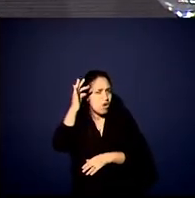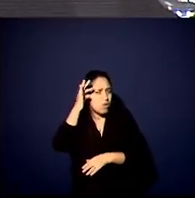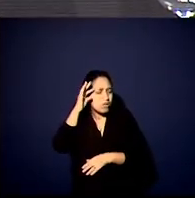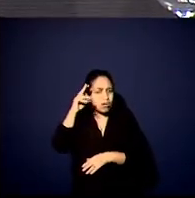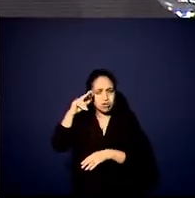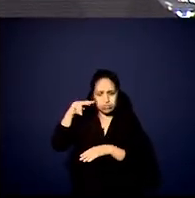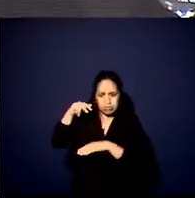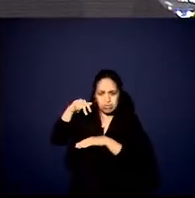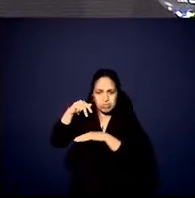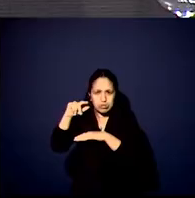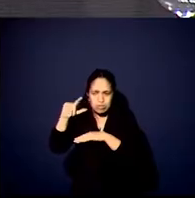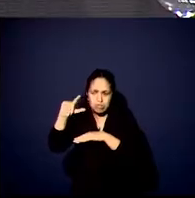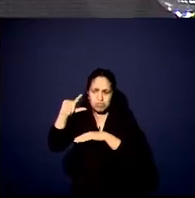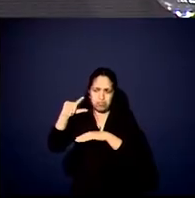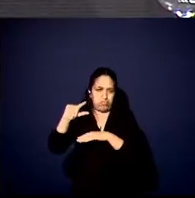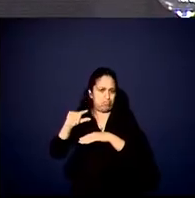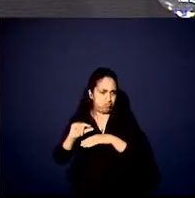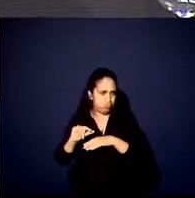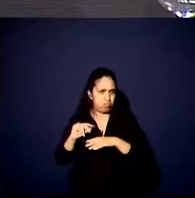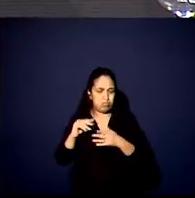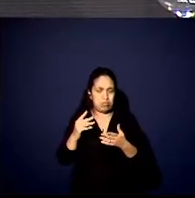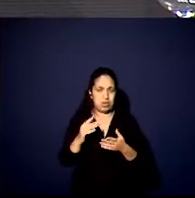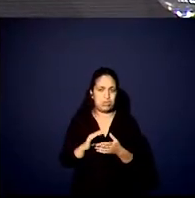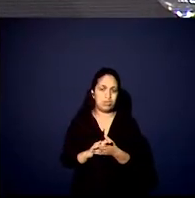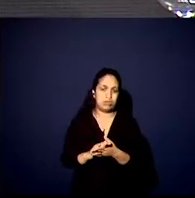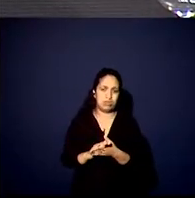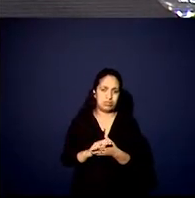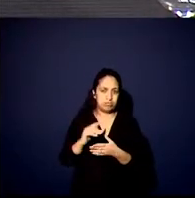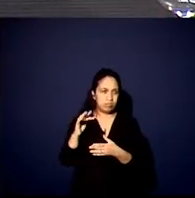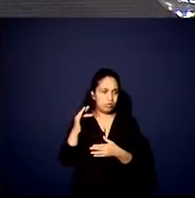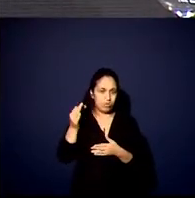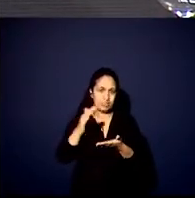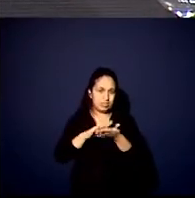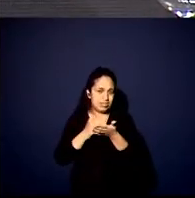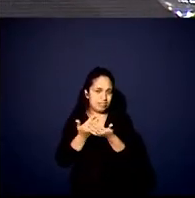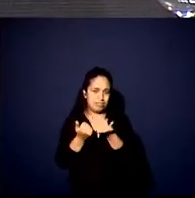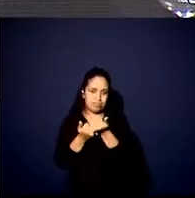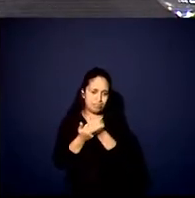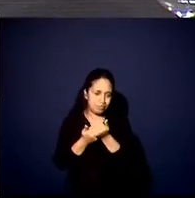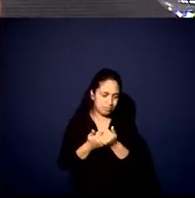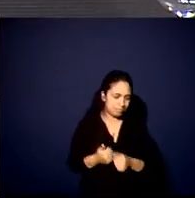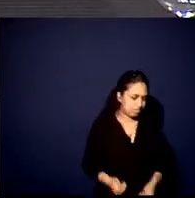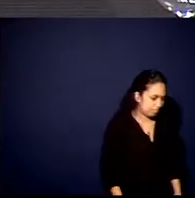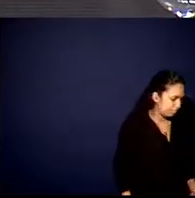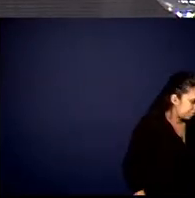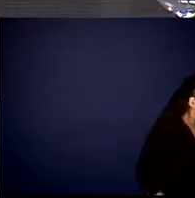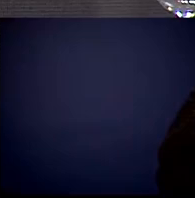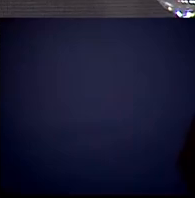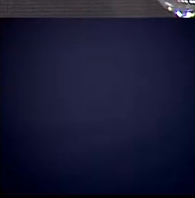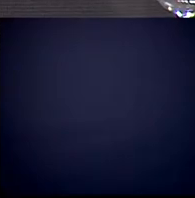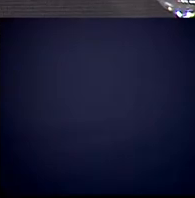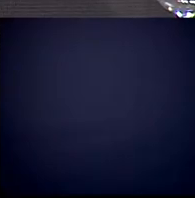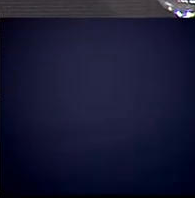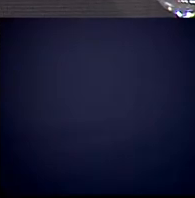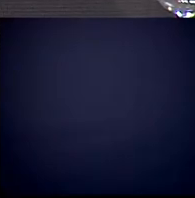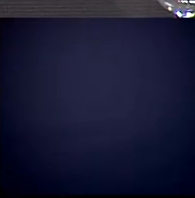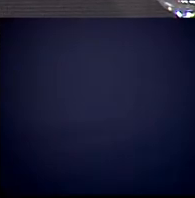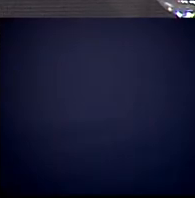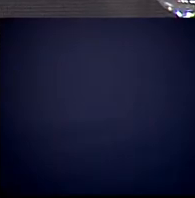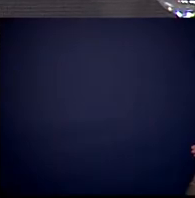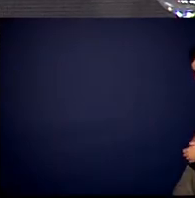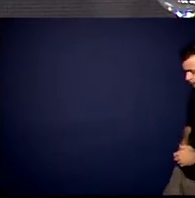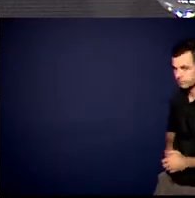protagonismo se reduza mas não é uma tendência Ainda posta não é uma tendência que integra o mundo sensível hoje